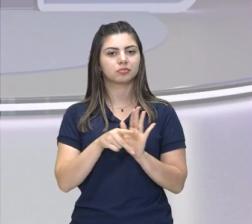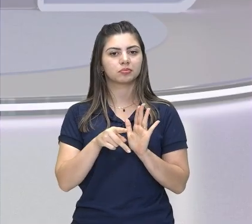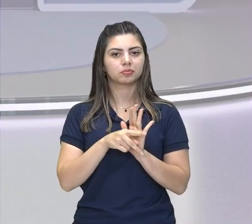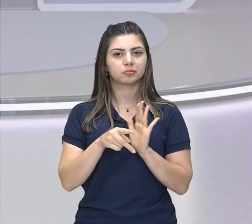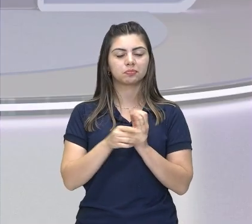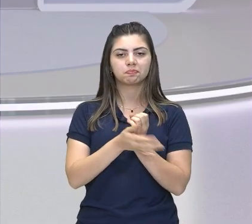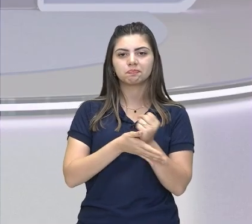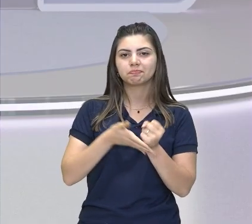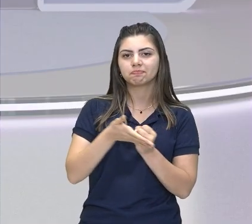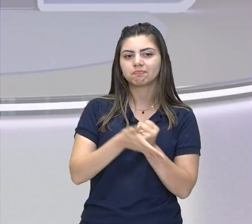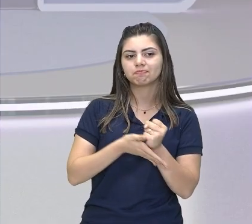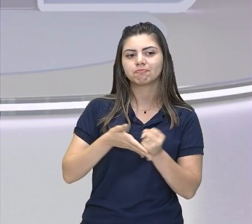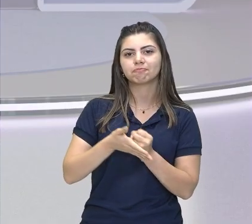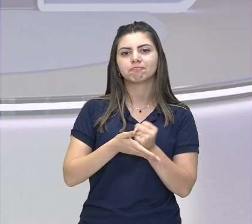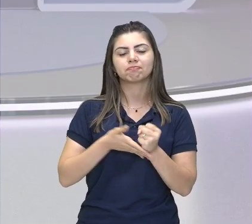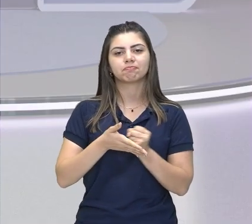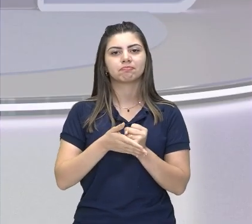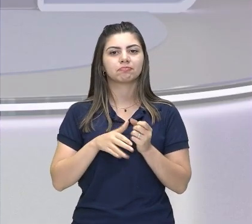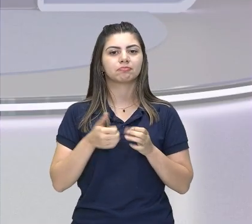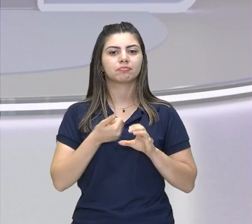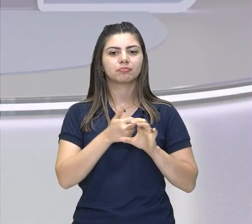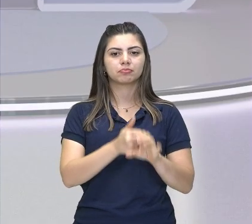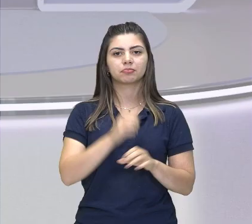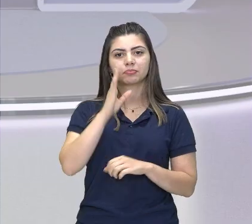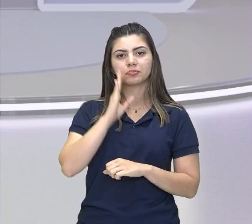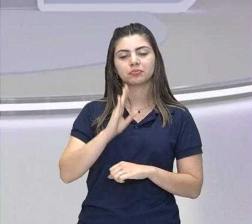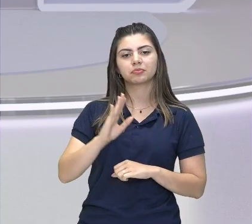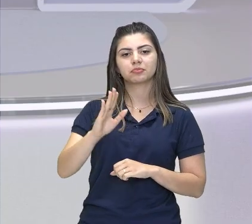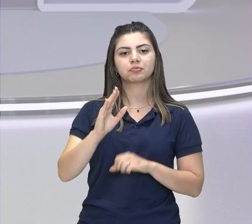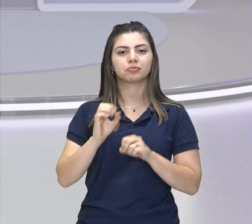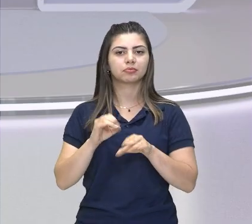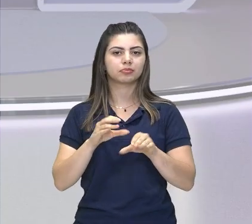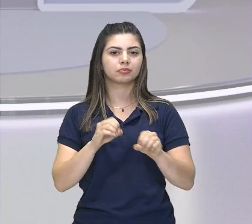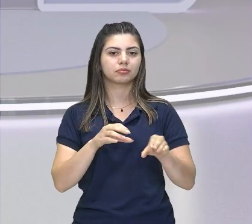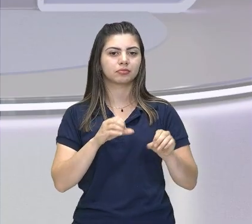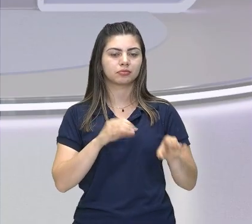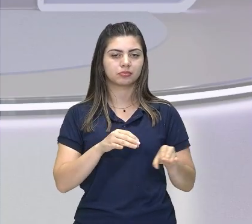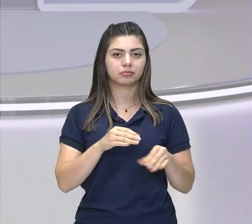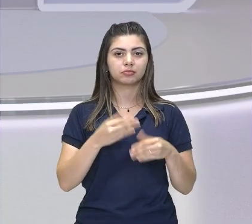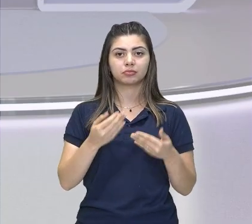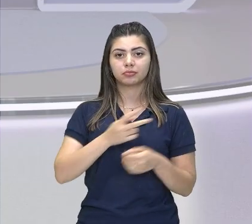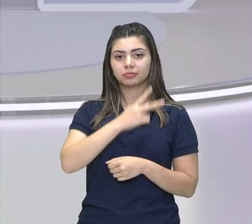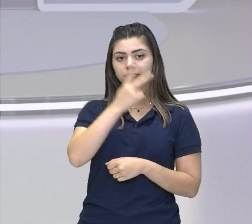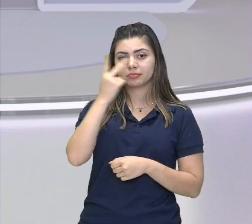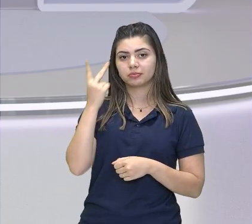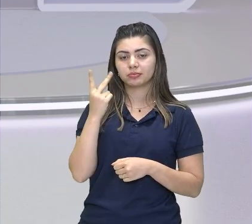Os principais dogmas, os principais ensinamentos daquilo que os cristãos nos